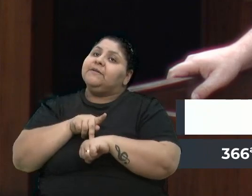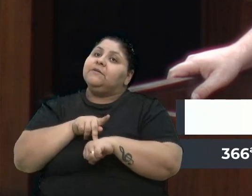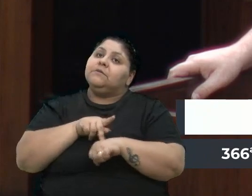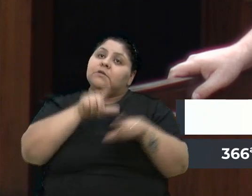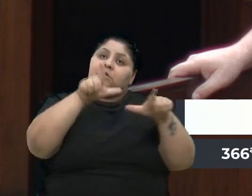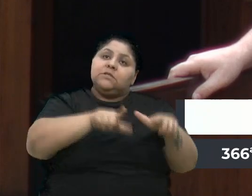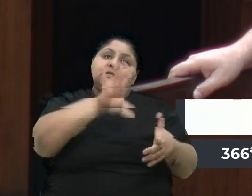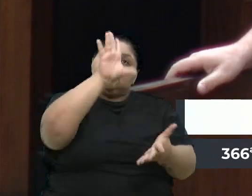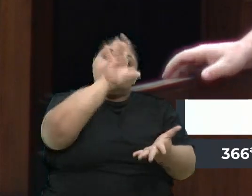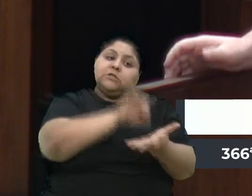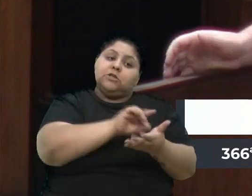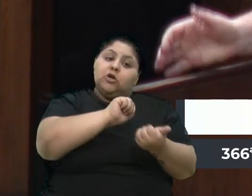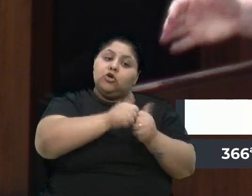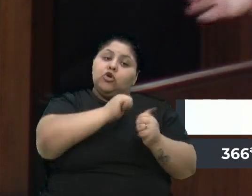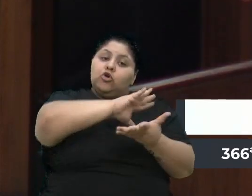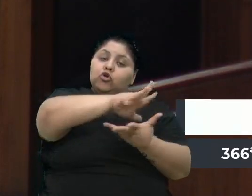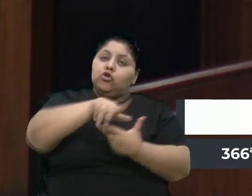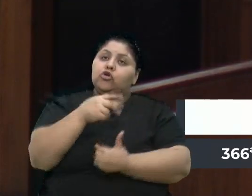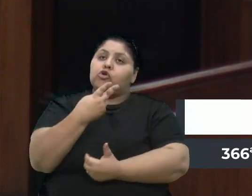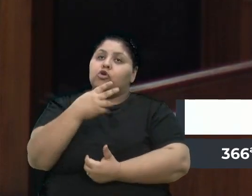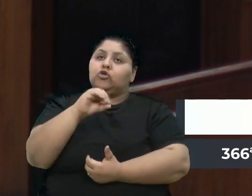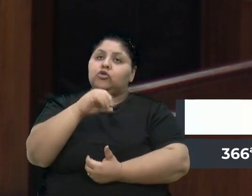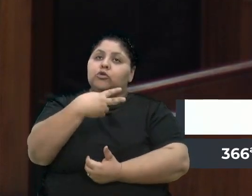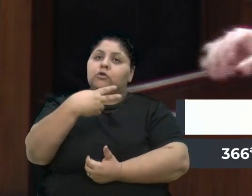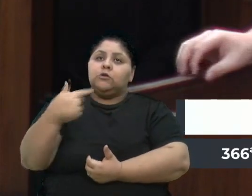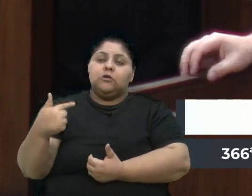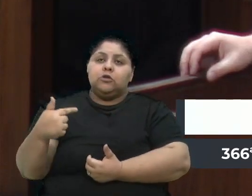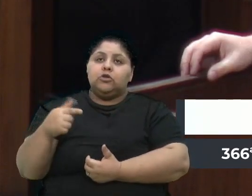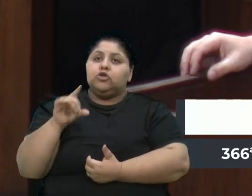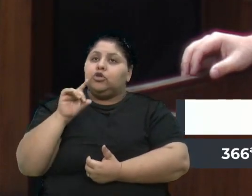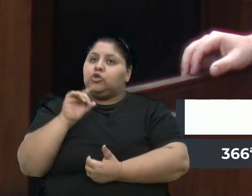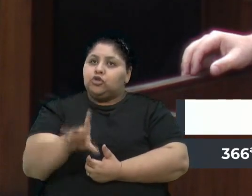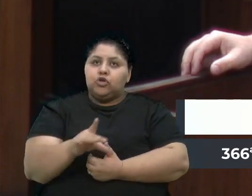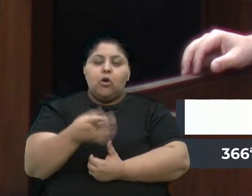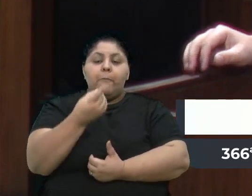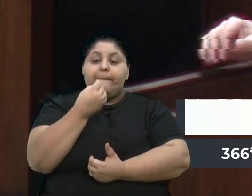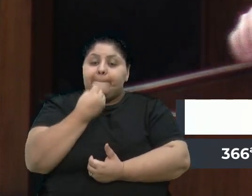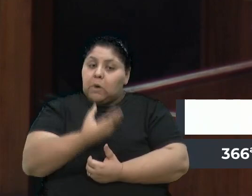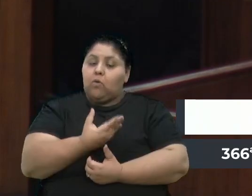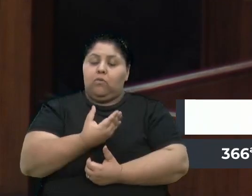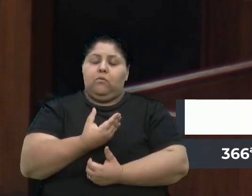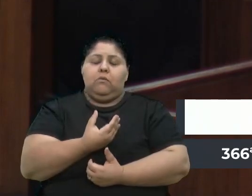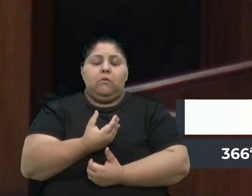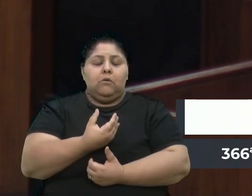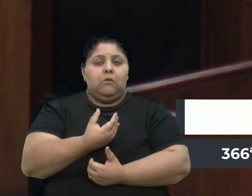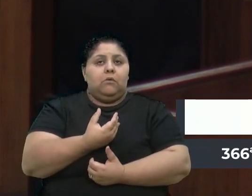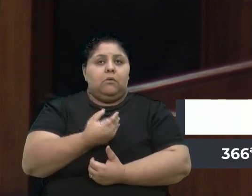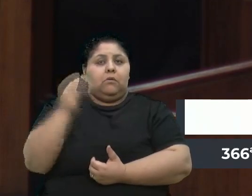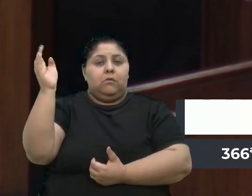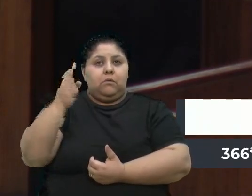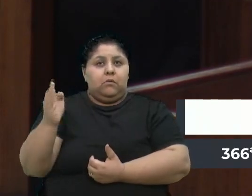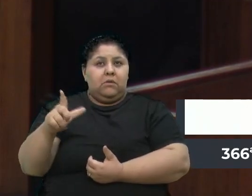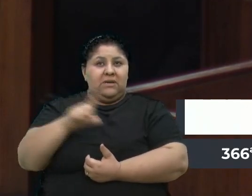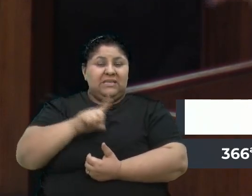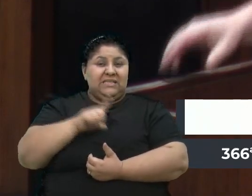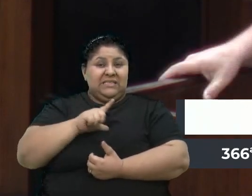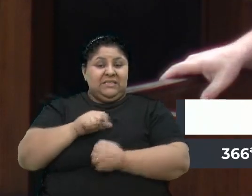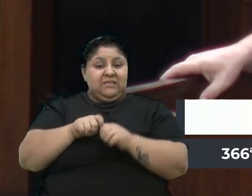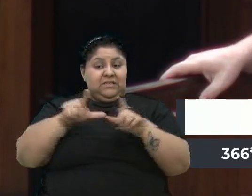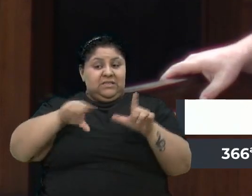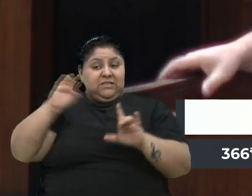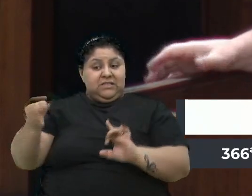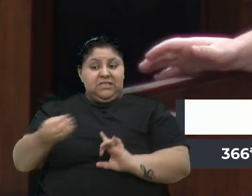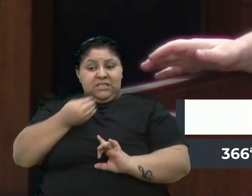para a Copa de 2027. Então, é só benefício, né? O Brasil teve grandes oportunidades, já